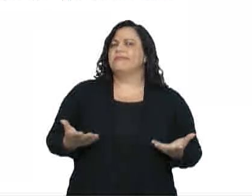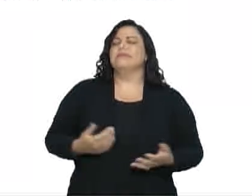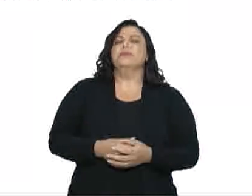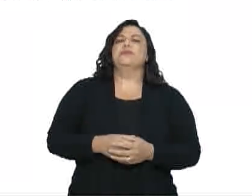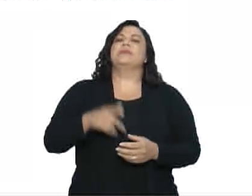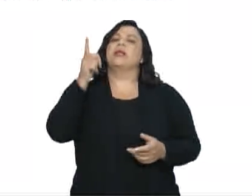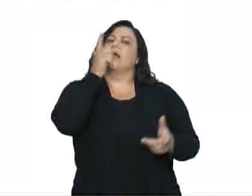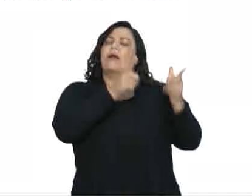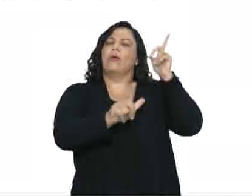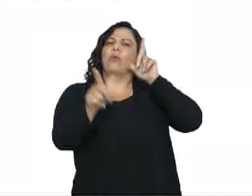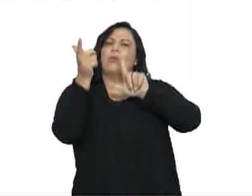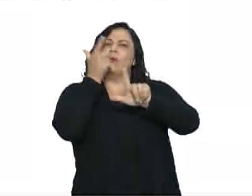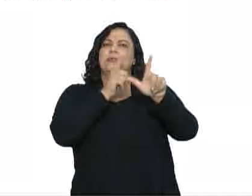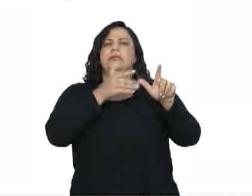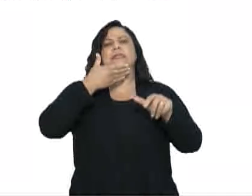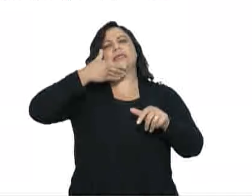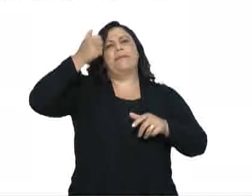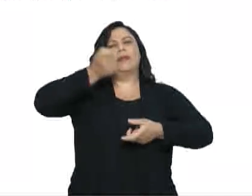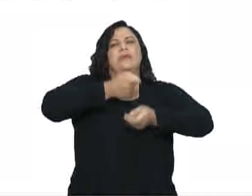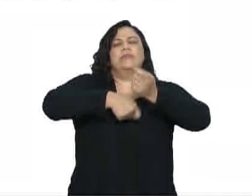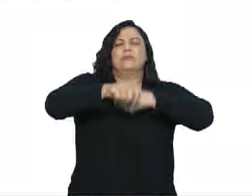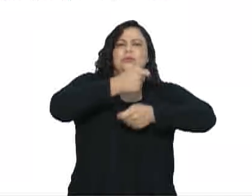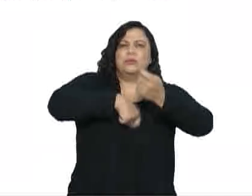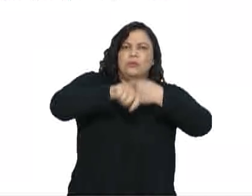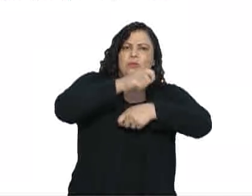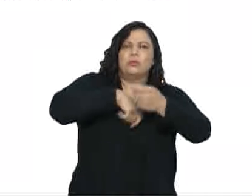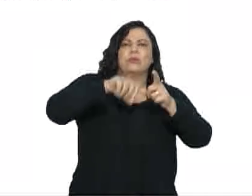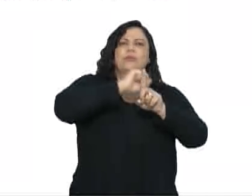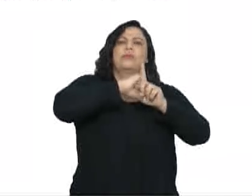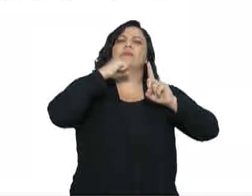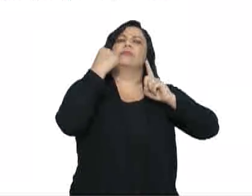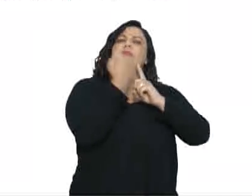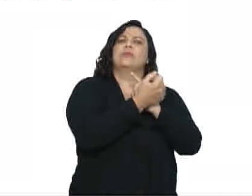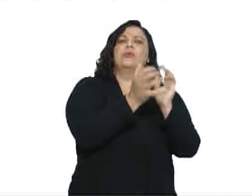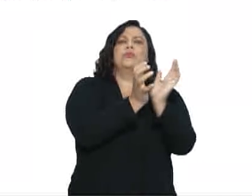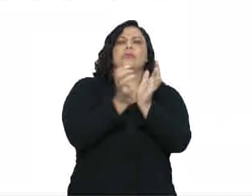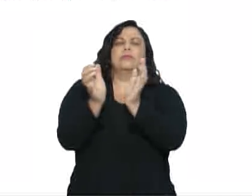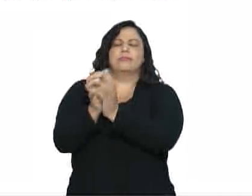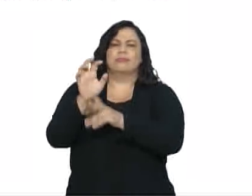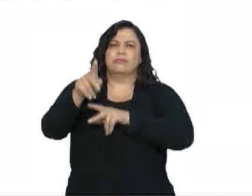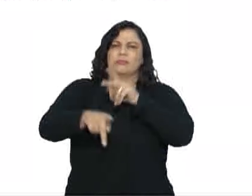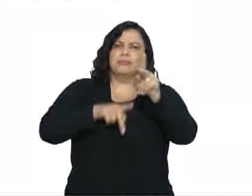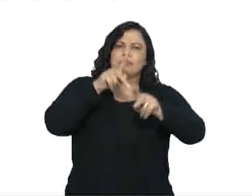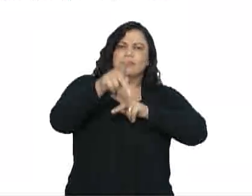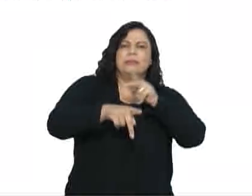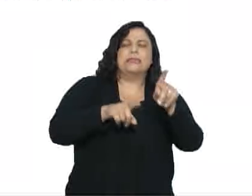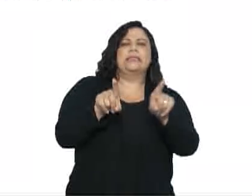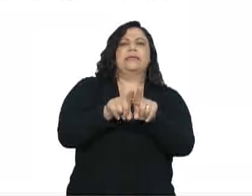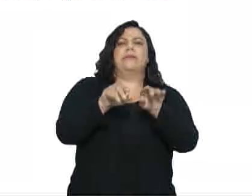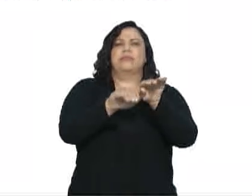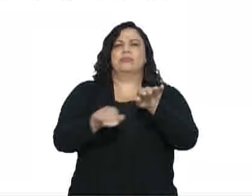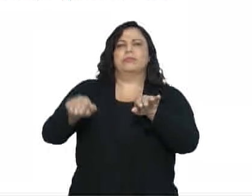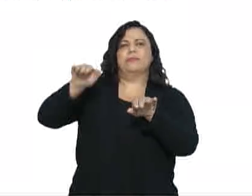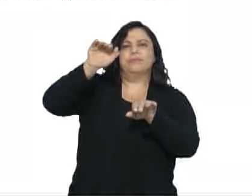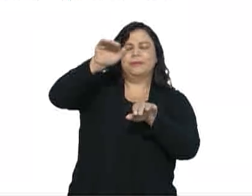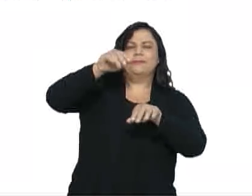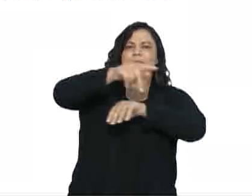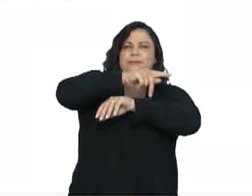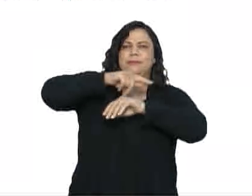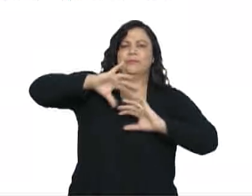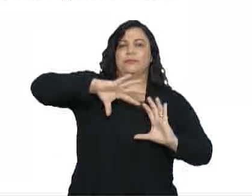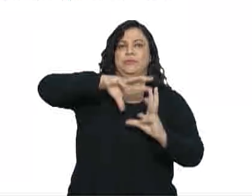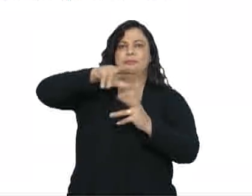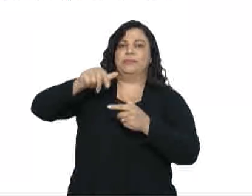Queremos isso para o Brasil, né? E sociais, para o conjunto da população e para a soberania nacional. Ao contrário da